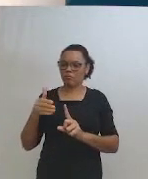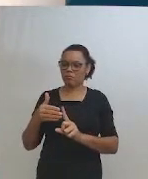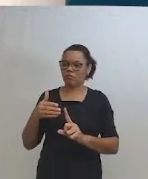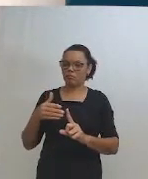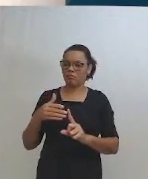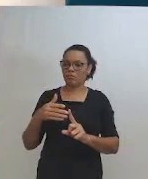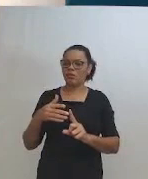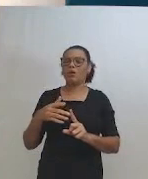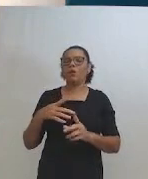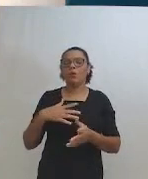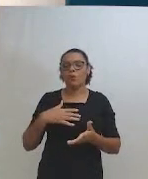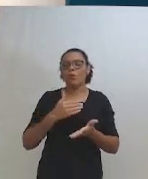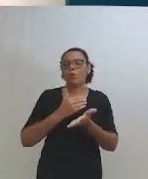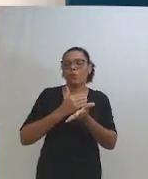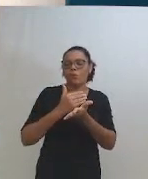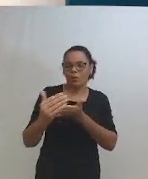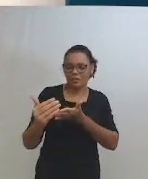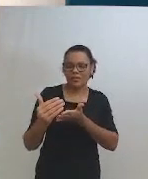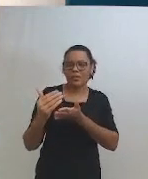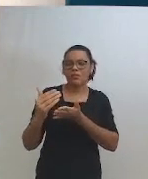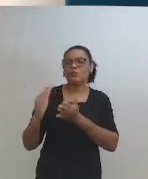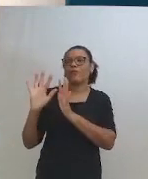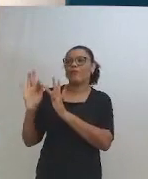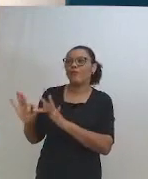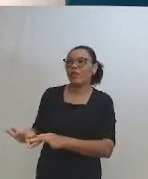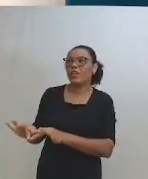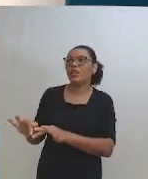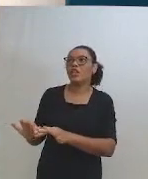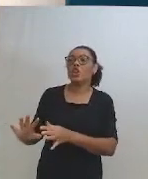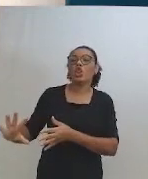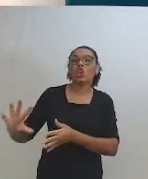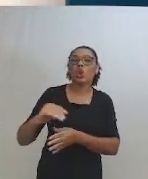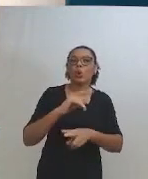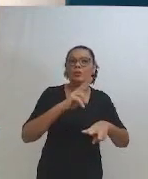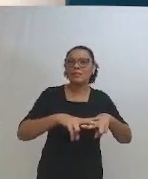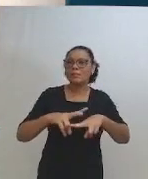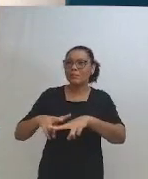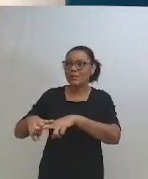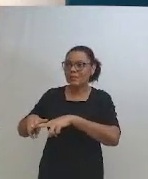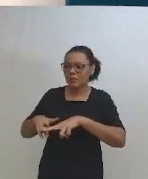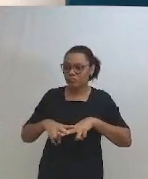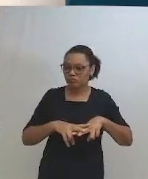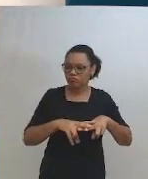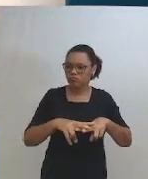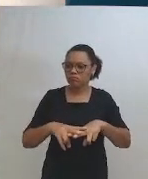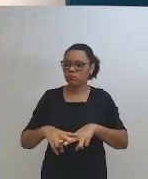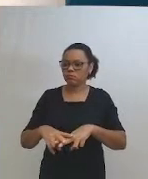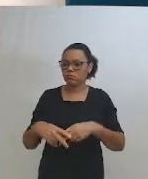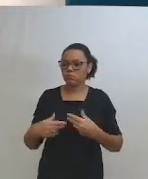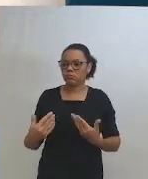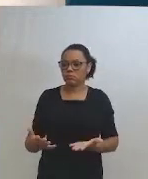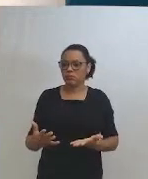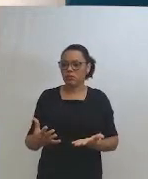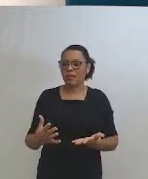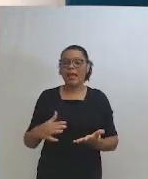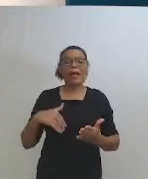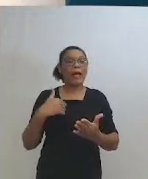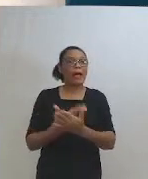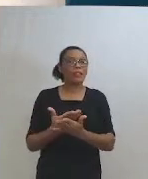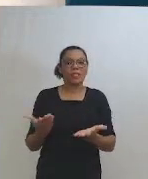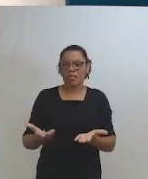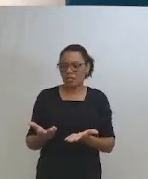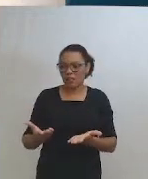ser concluído após a prisão preventiva dos demais réus da ação. Excelências, até hoje, não foram todos